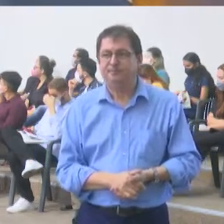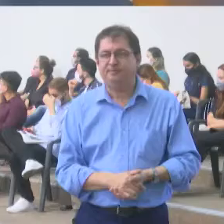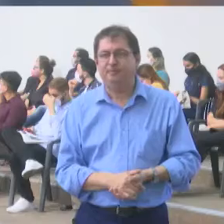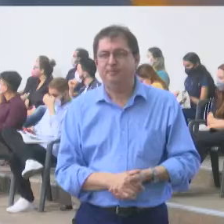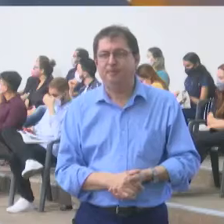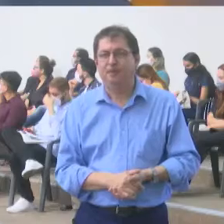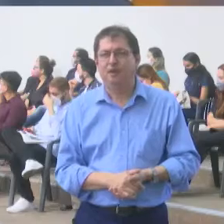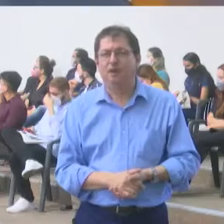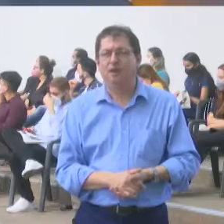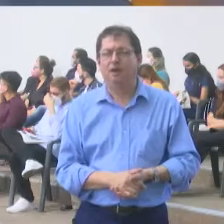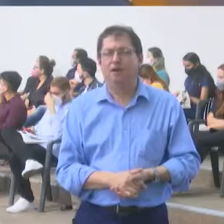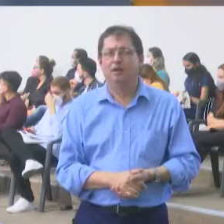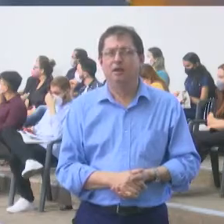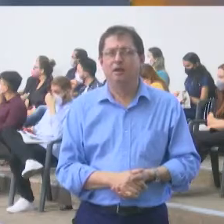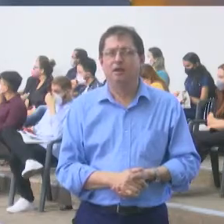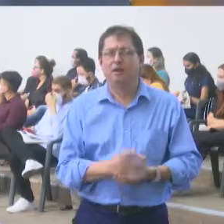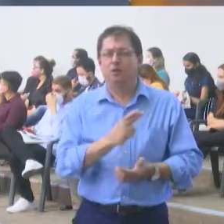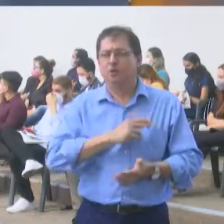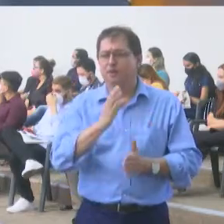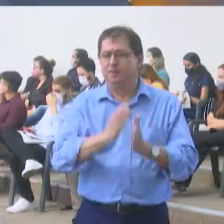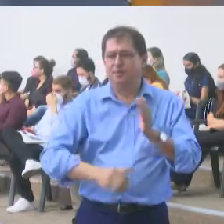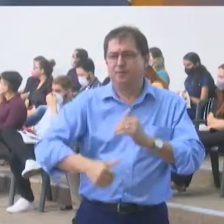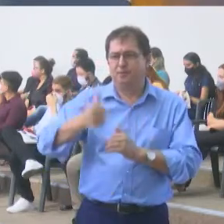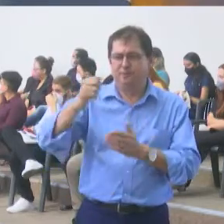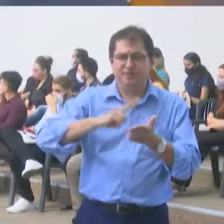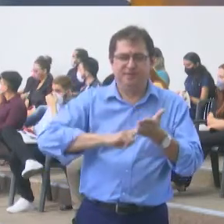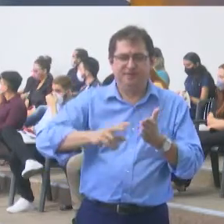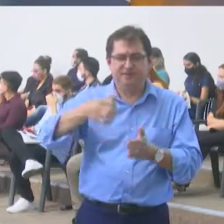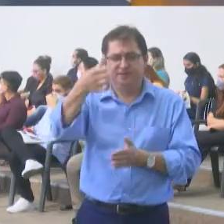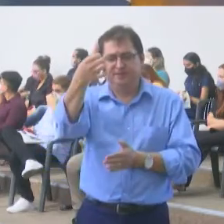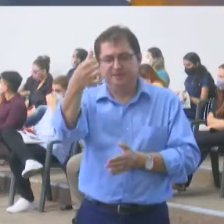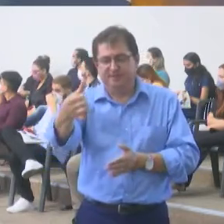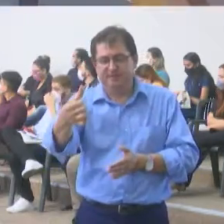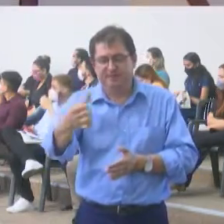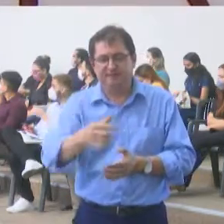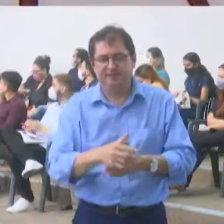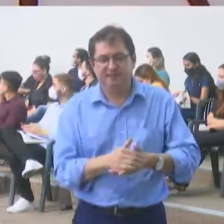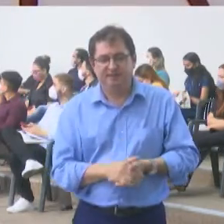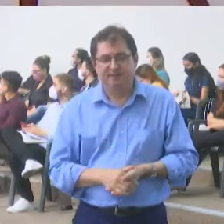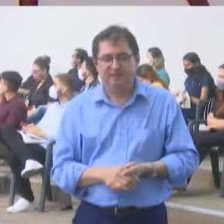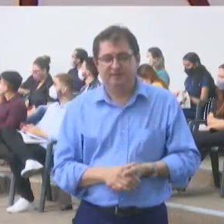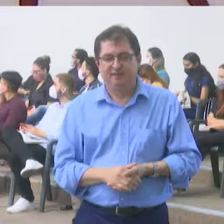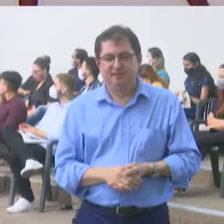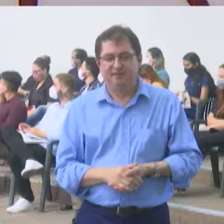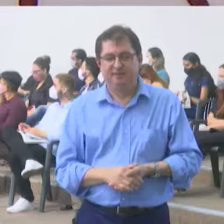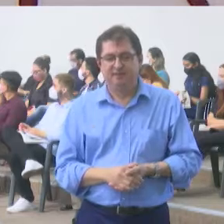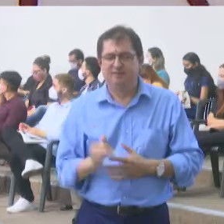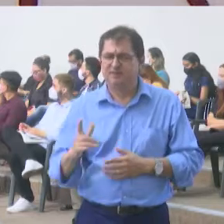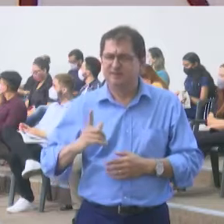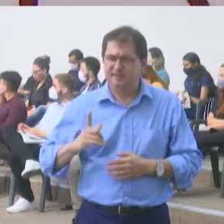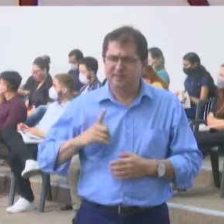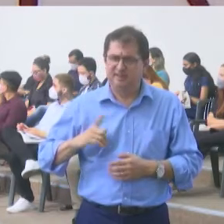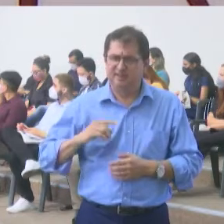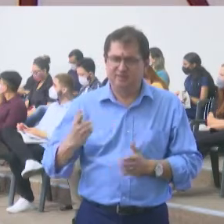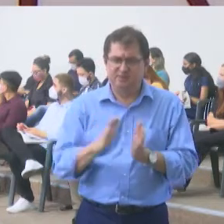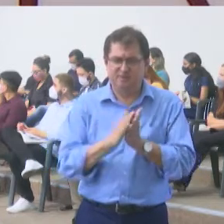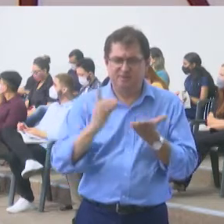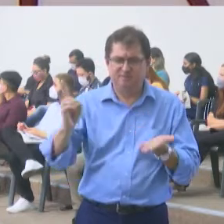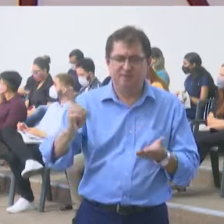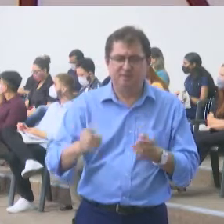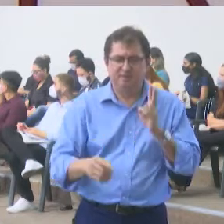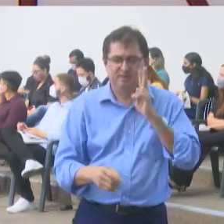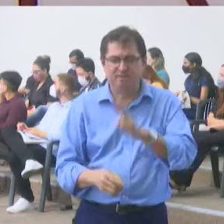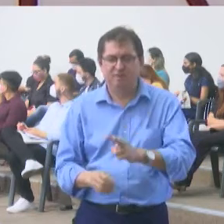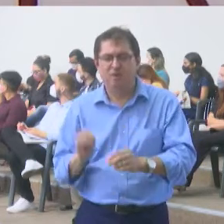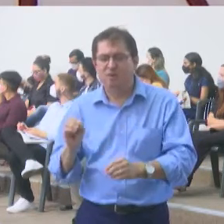nome é mencionado, Rute capítulo 1, versículo 6. Bota na tela para mim, Rute capítulo 1, versículo 6. Se você tiver na sua Bíblia, dê uma olhadinha. Olha o